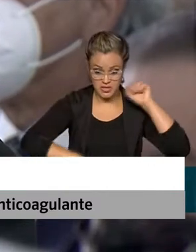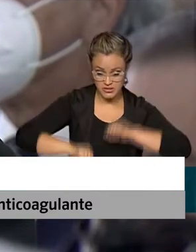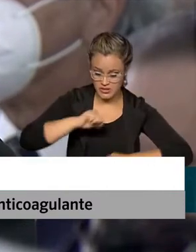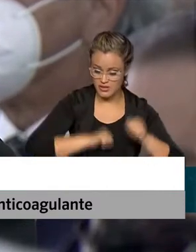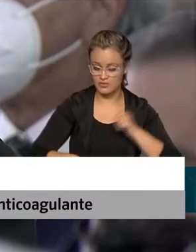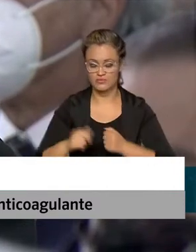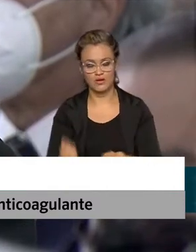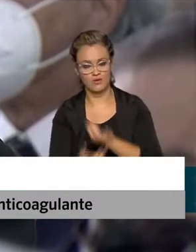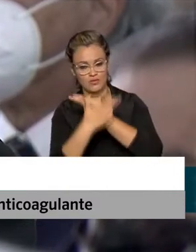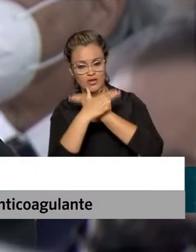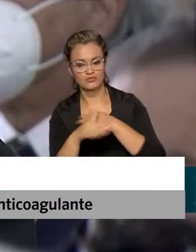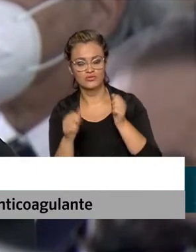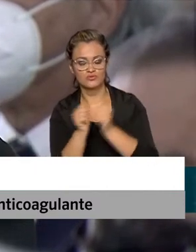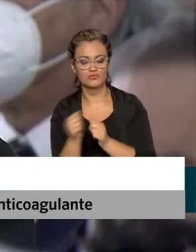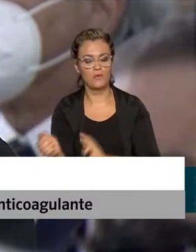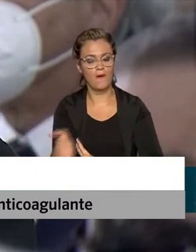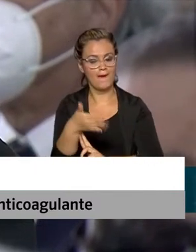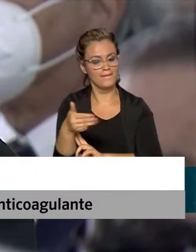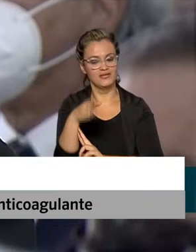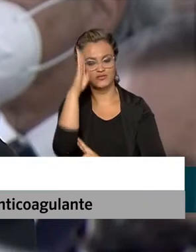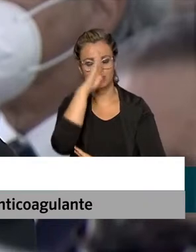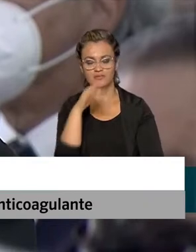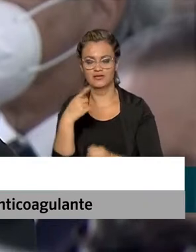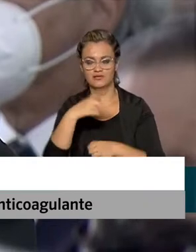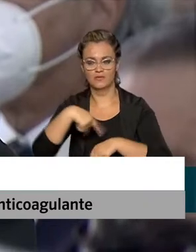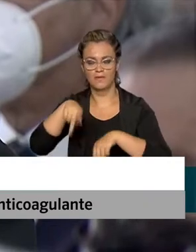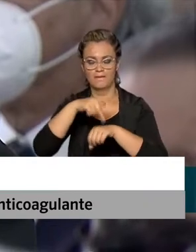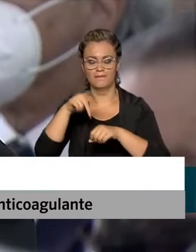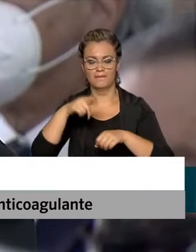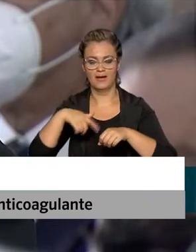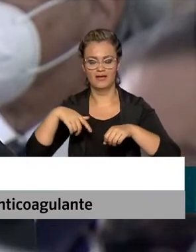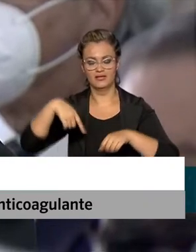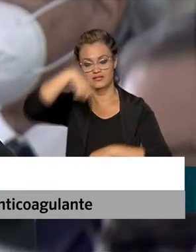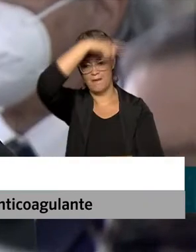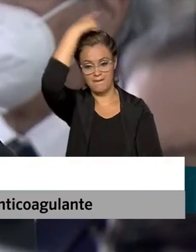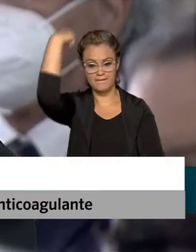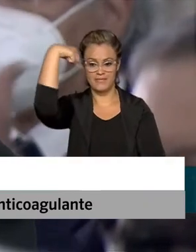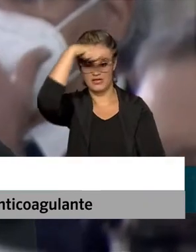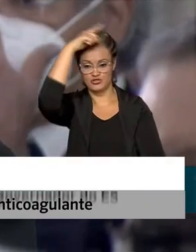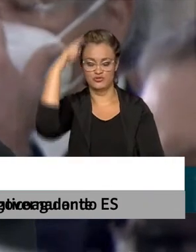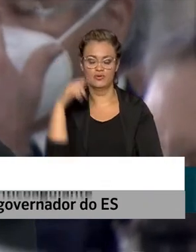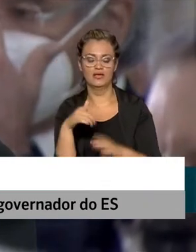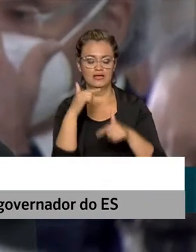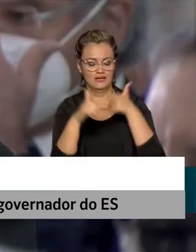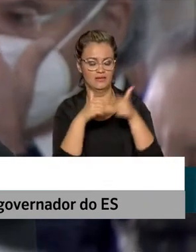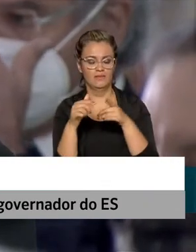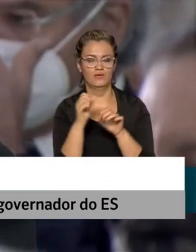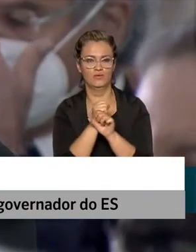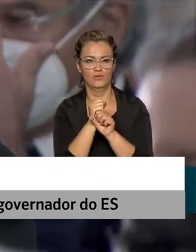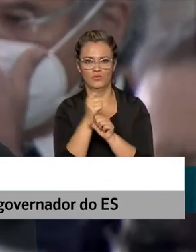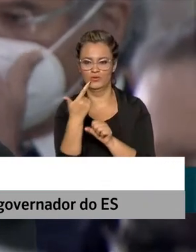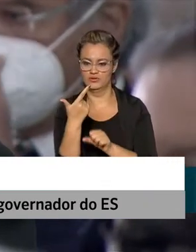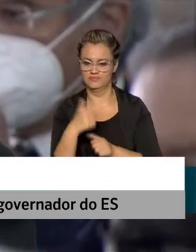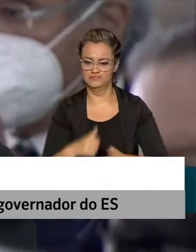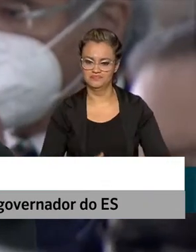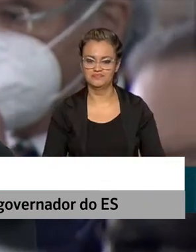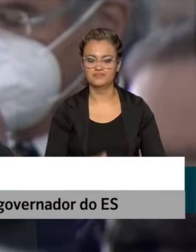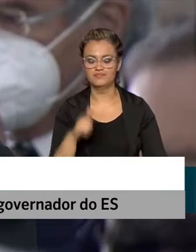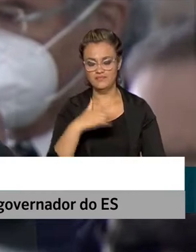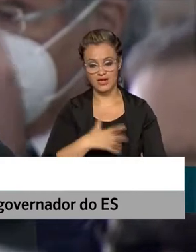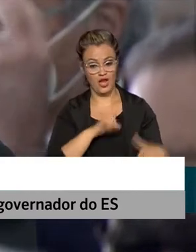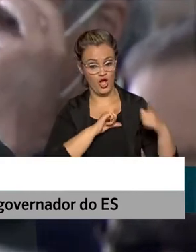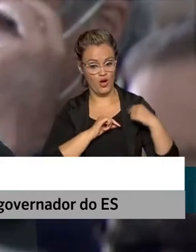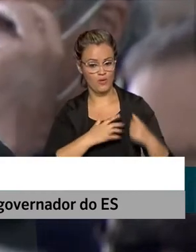Aeronáutico junto à Embaixada do Brasil no México, onde permaneceu por 2 anos. Ainda como